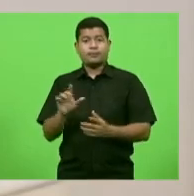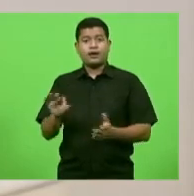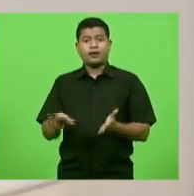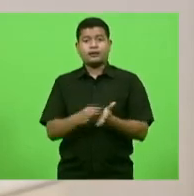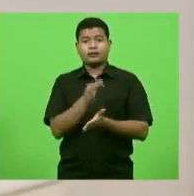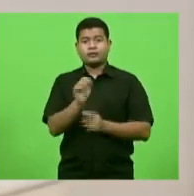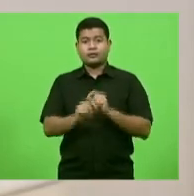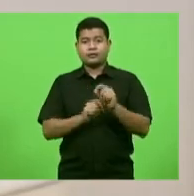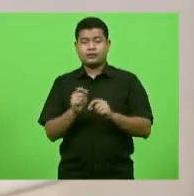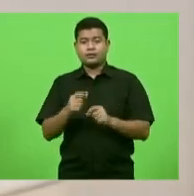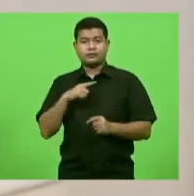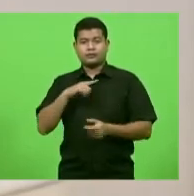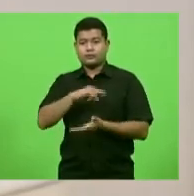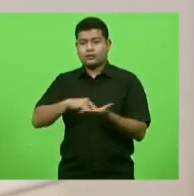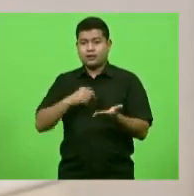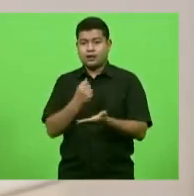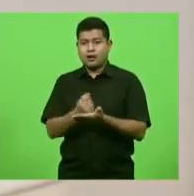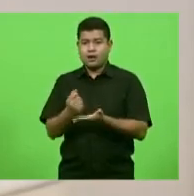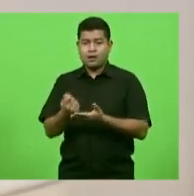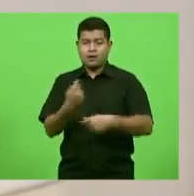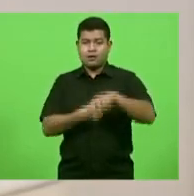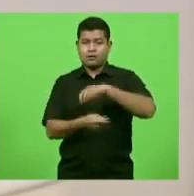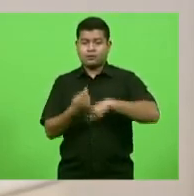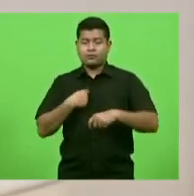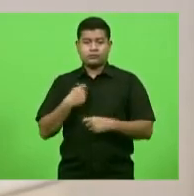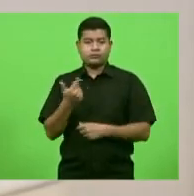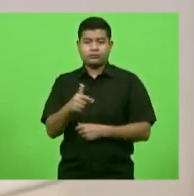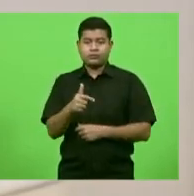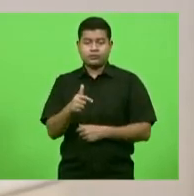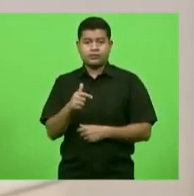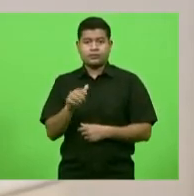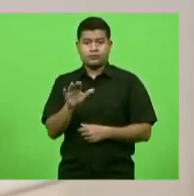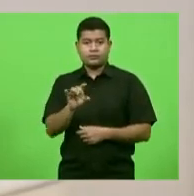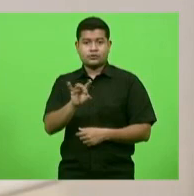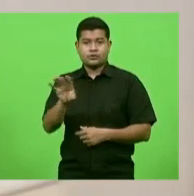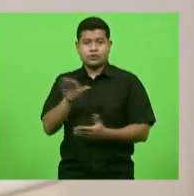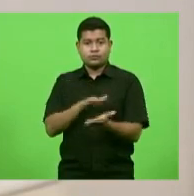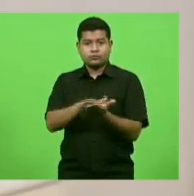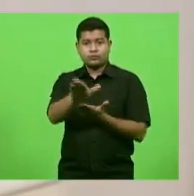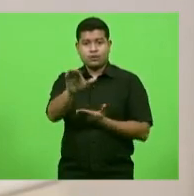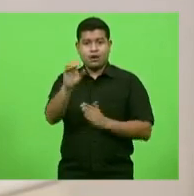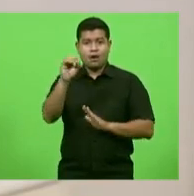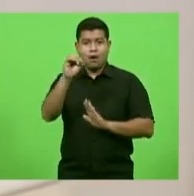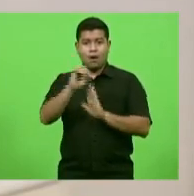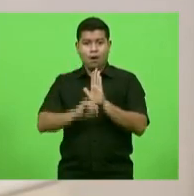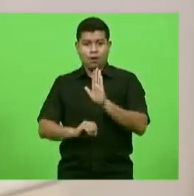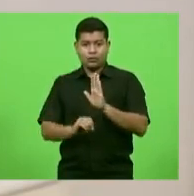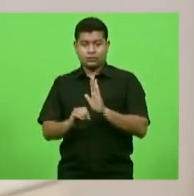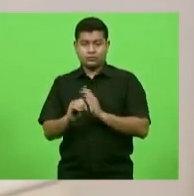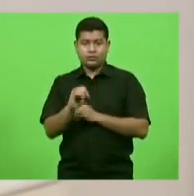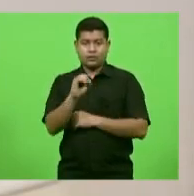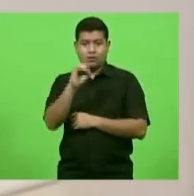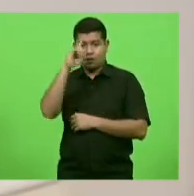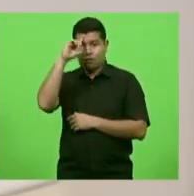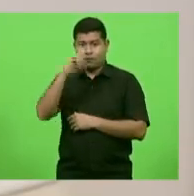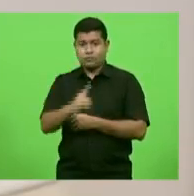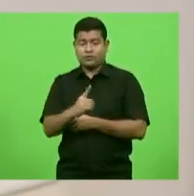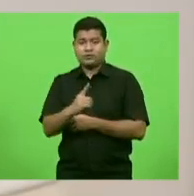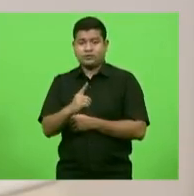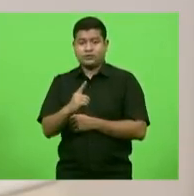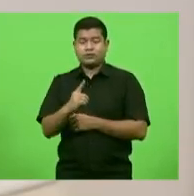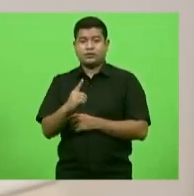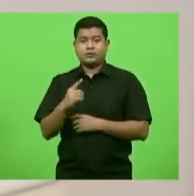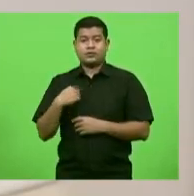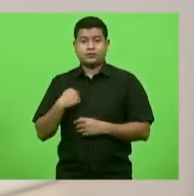contrato administrativo propriamente dito, mas somente a emissão de uma ordem de fornecimento, o que se deu no mesmo dia em que